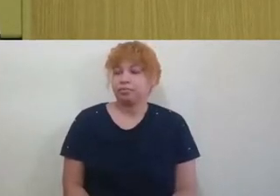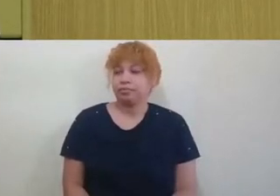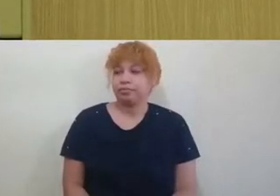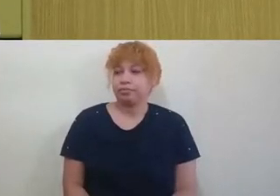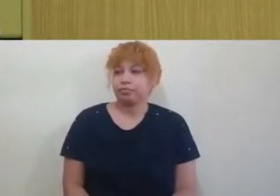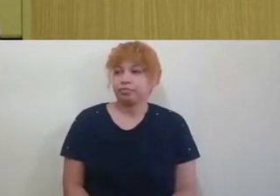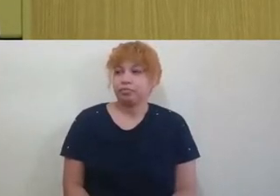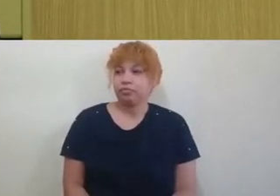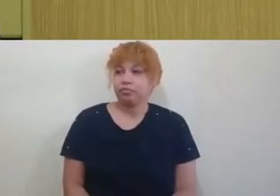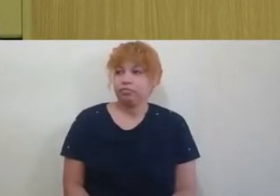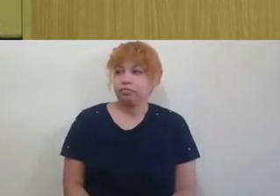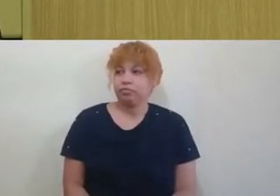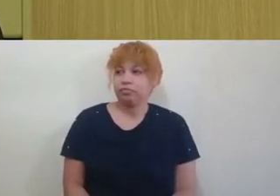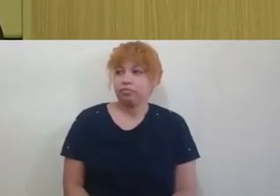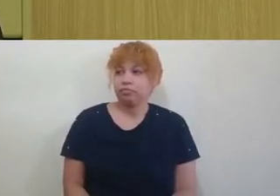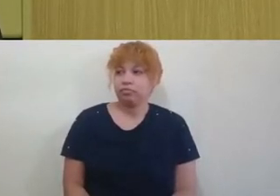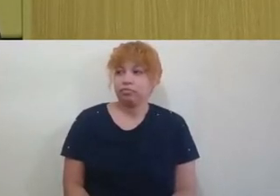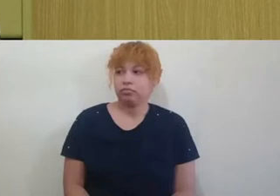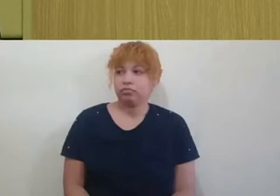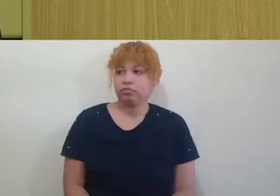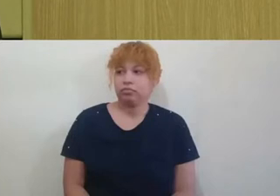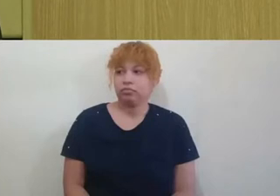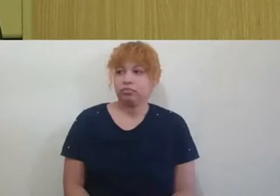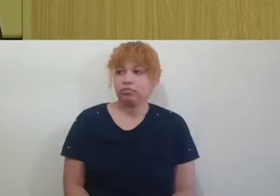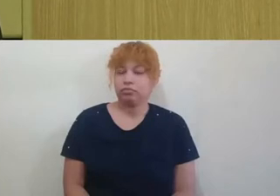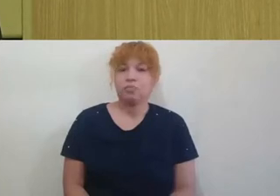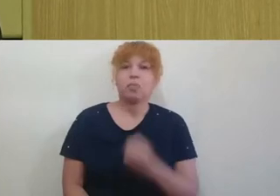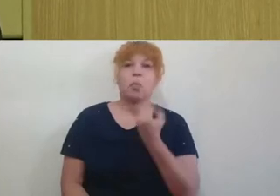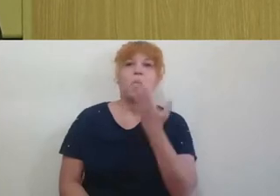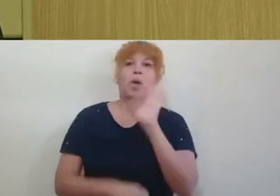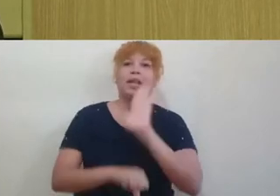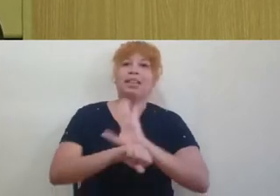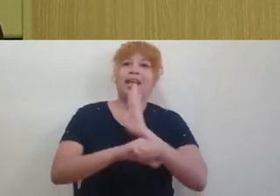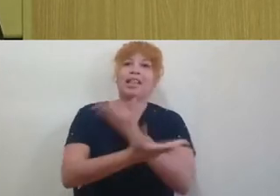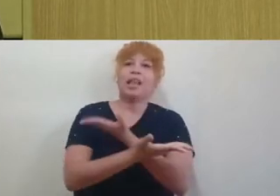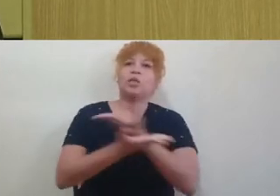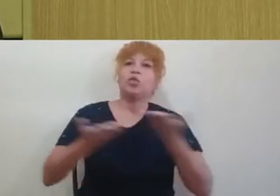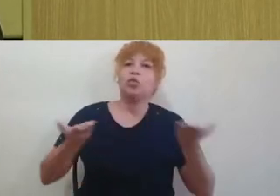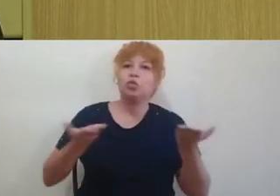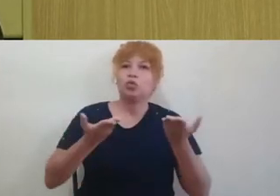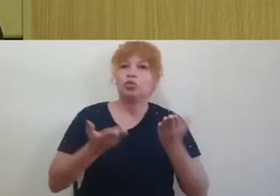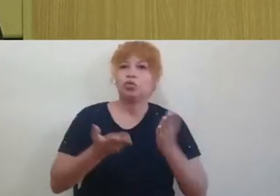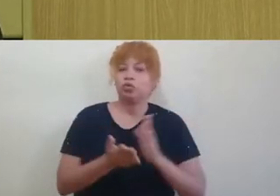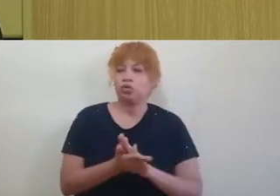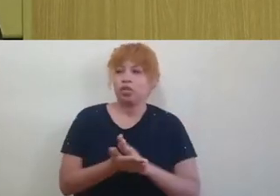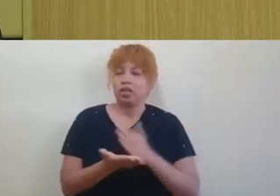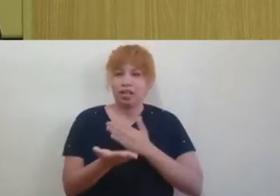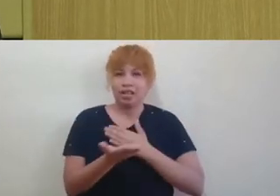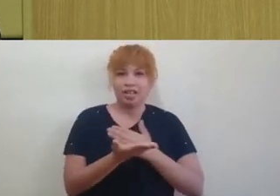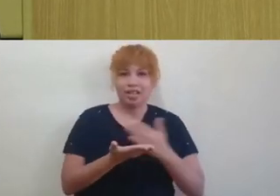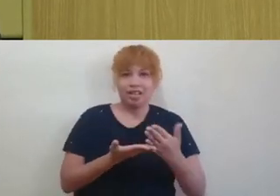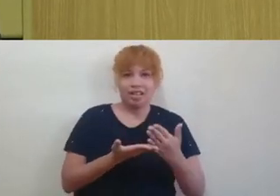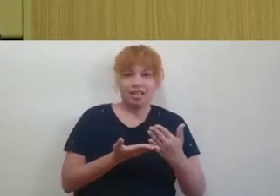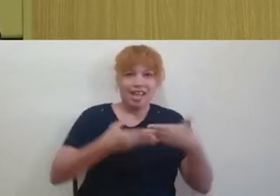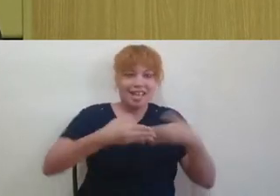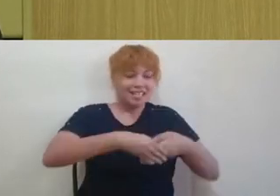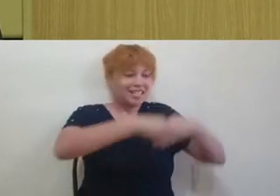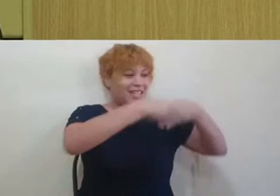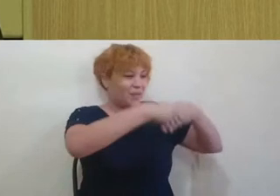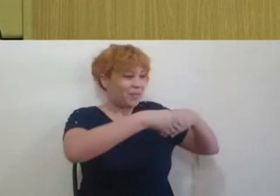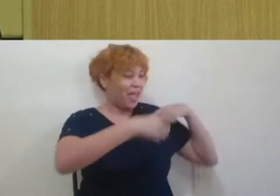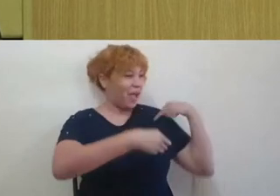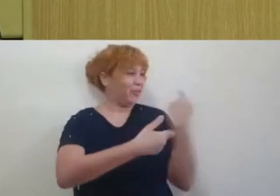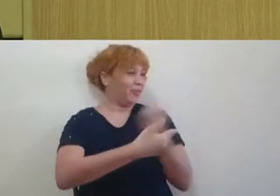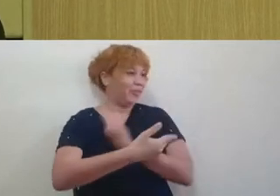prazer imenso estar aqui com vocês hoje. Melhor ainda seria se tivesse a possibilidade de estarmos presencialmente,